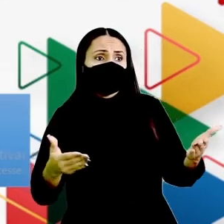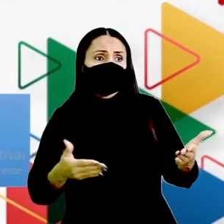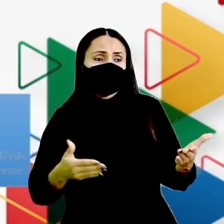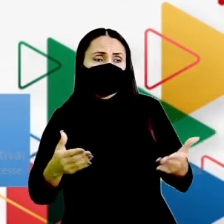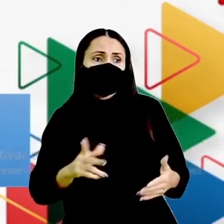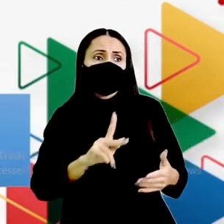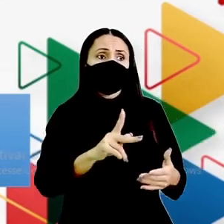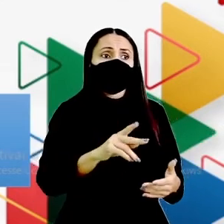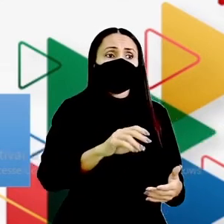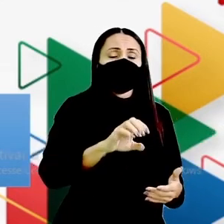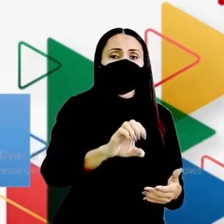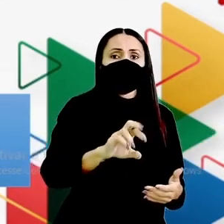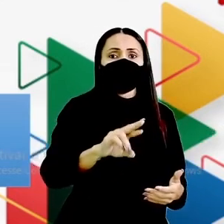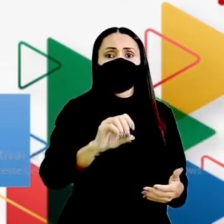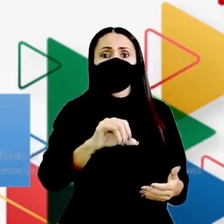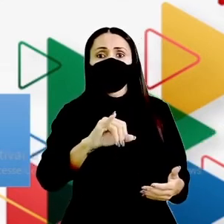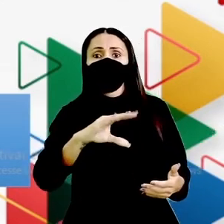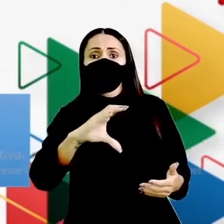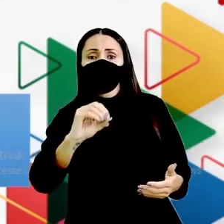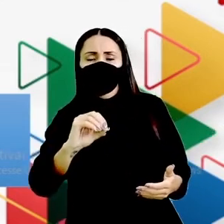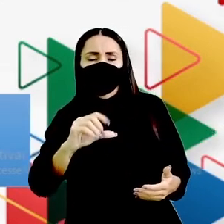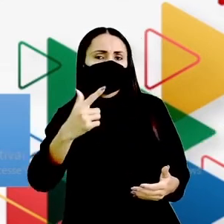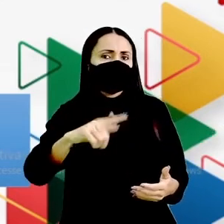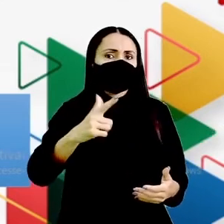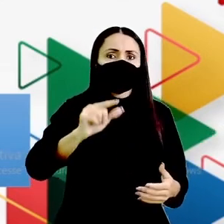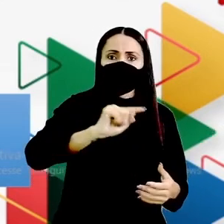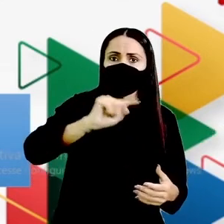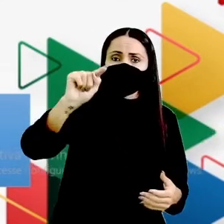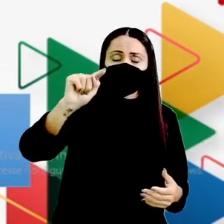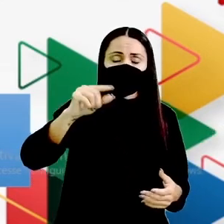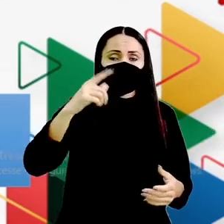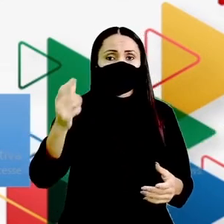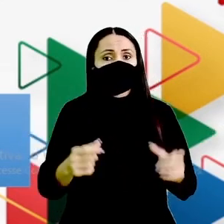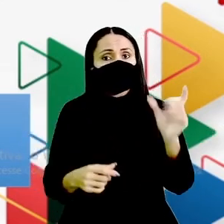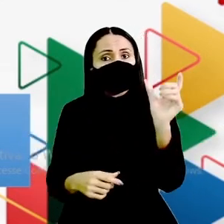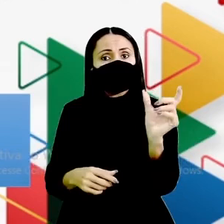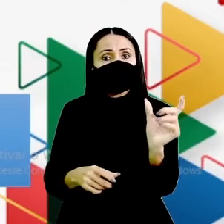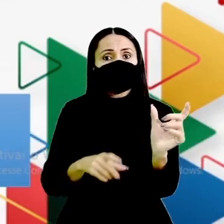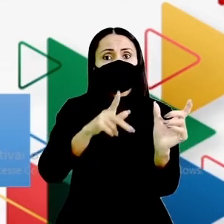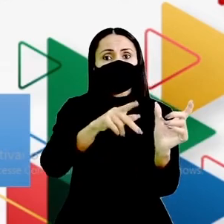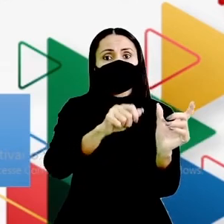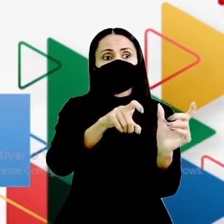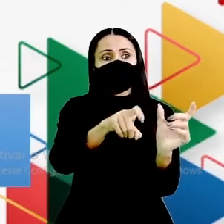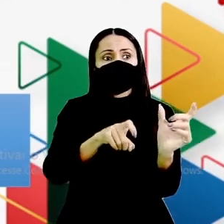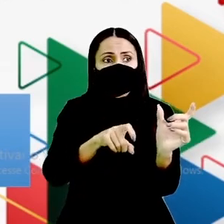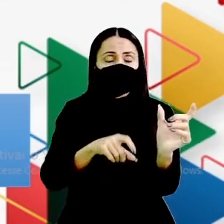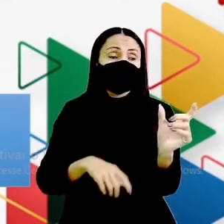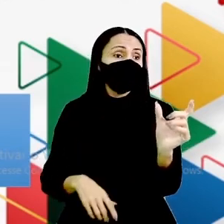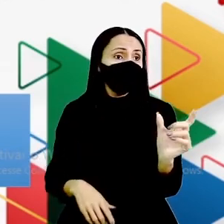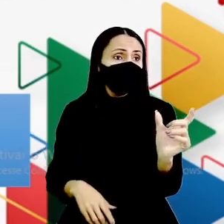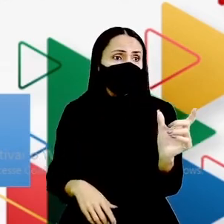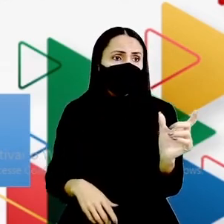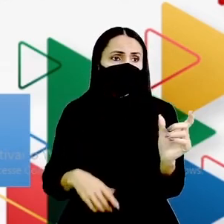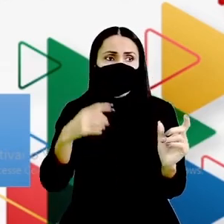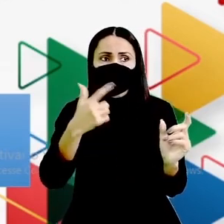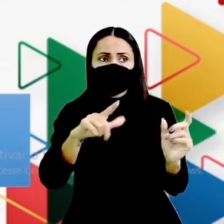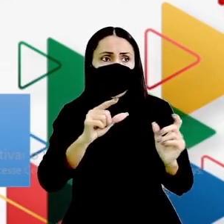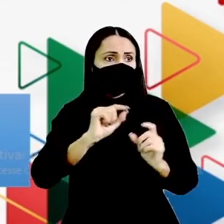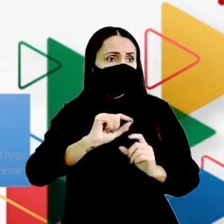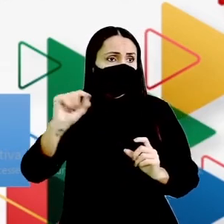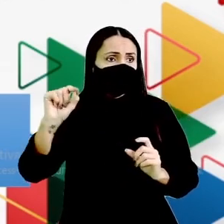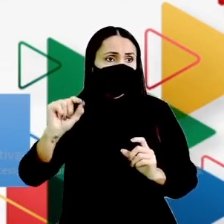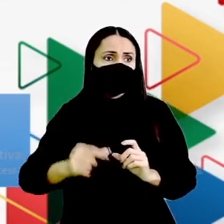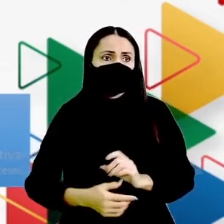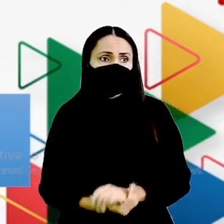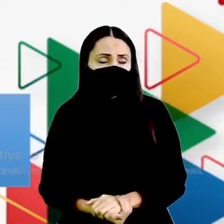acento, heróico porque é paroxítono acabado em O. Heróico. Então, não é acentuado. Mas a palavra herói tem. Tem que se Mas tem